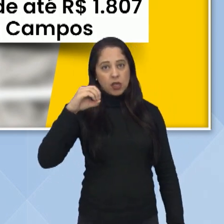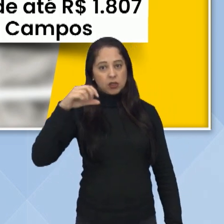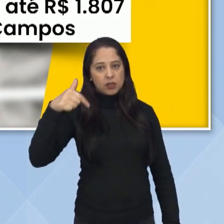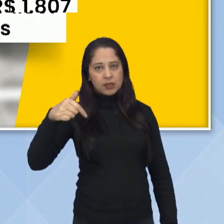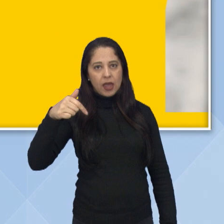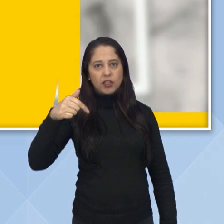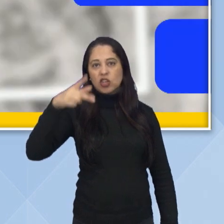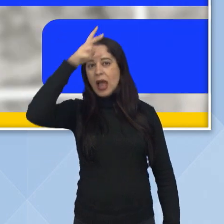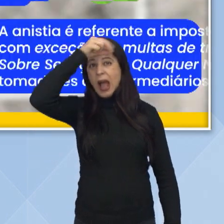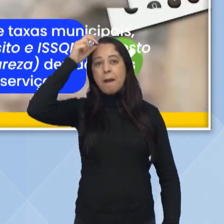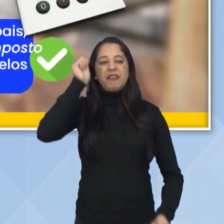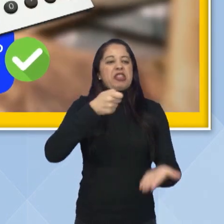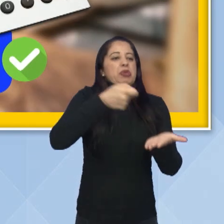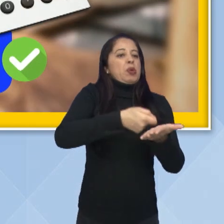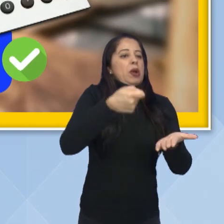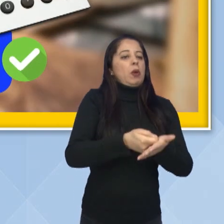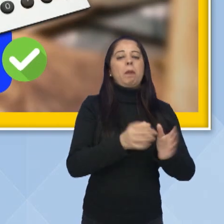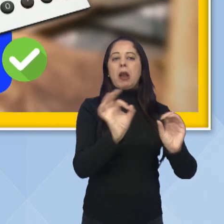Próximo.